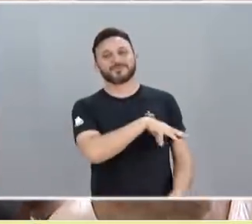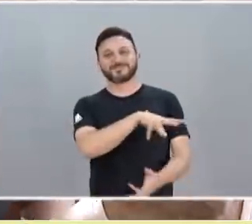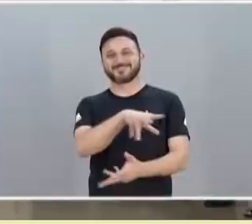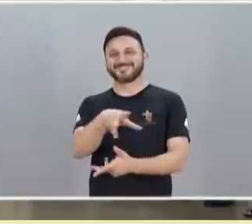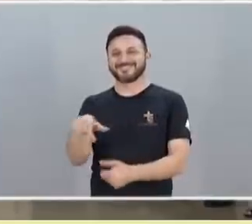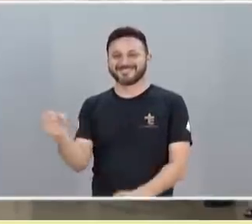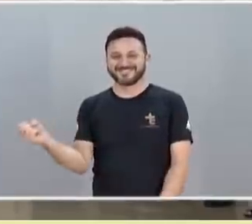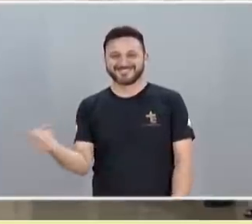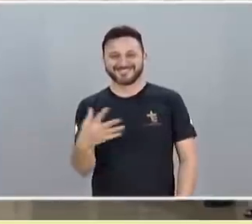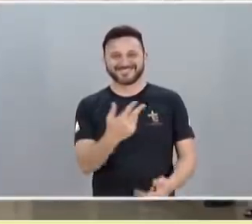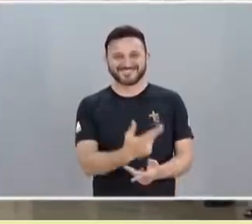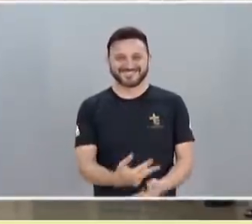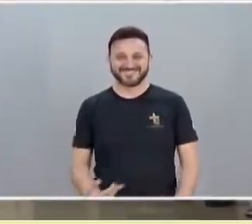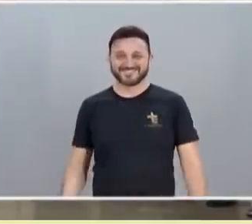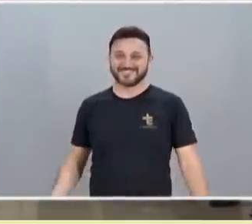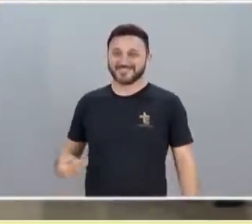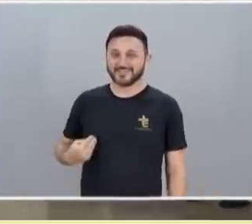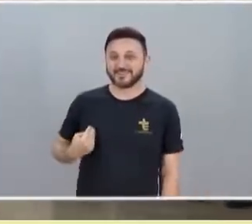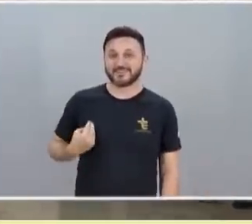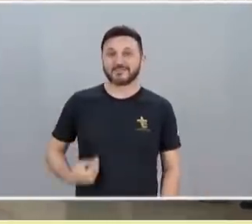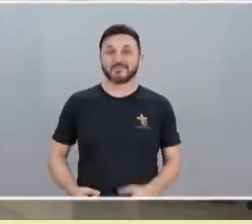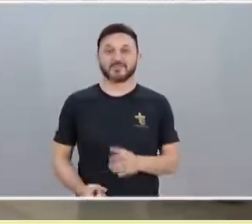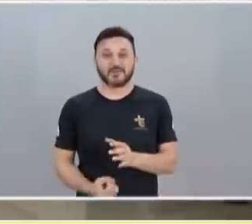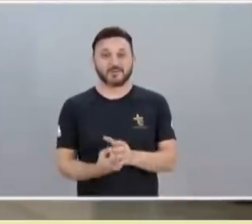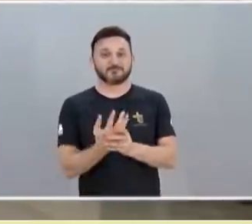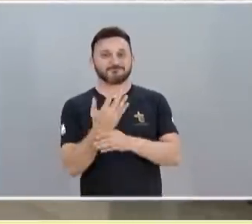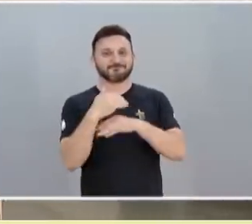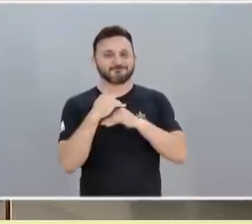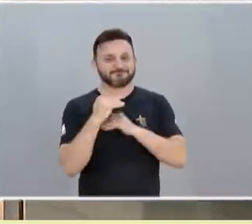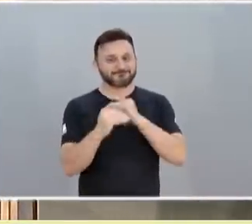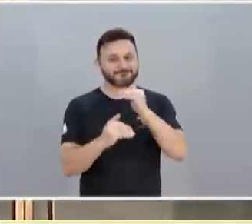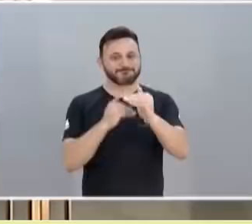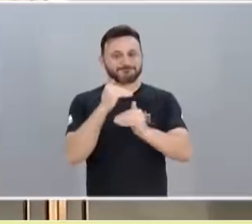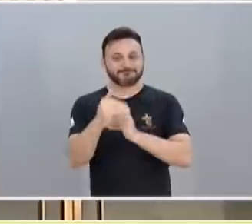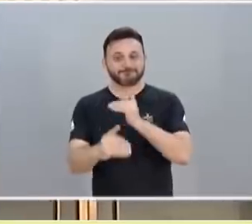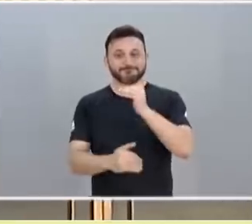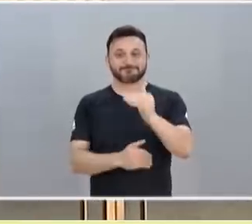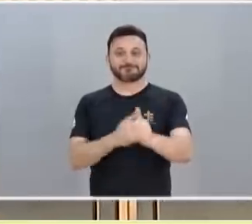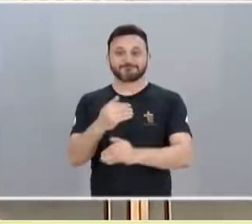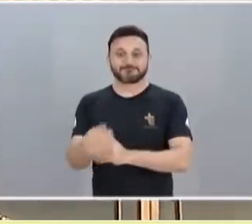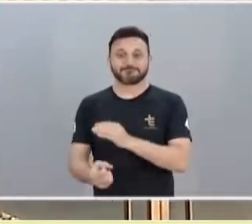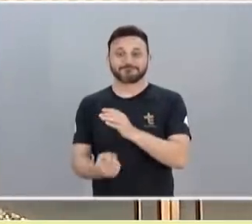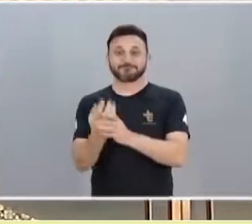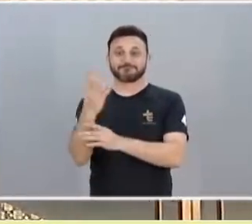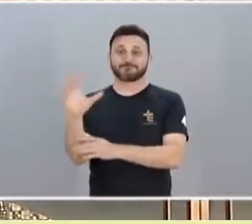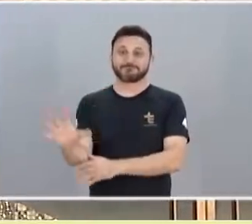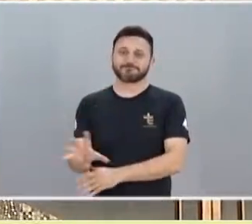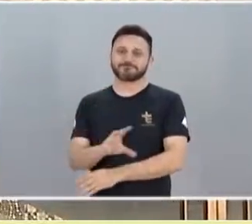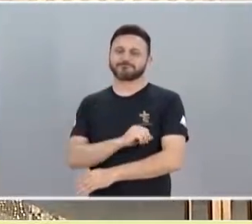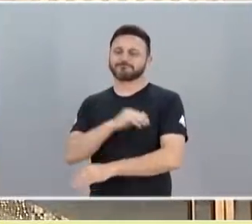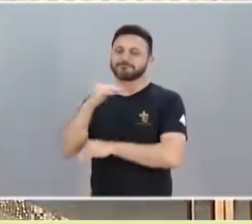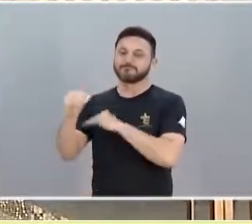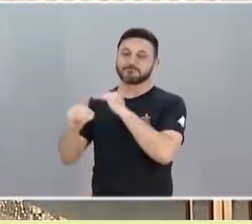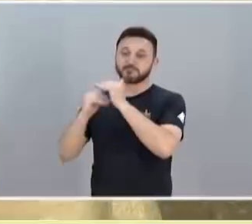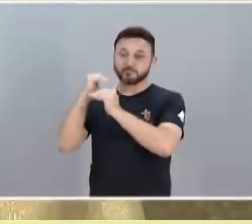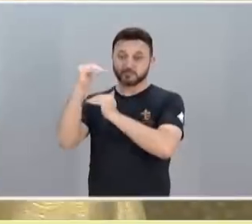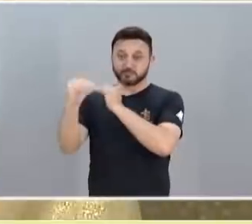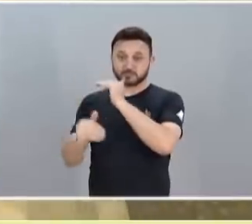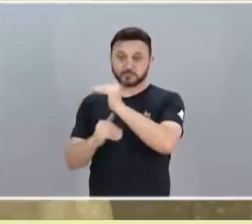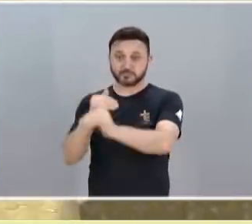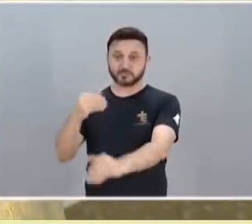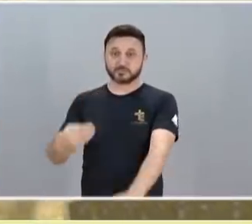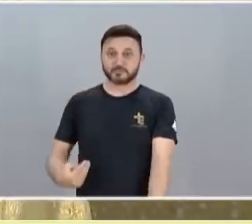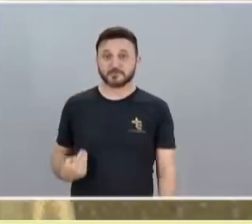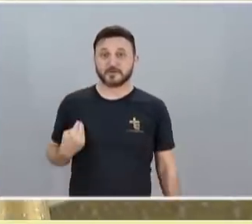coisas. É vida que brota da vida, é fruto que cresce do amor, é vida